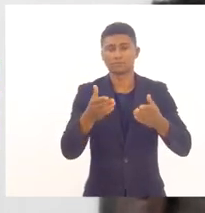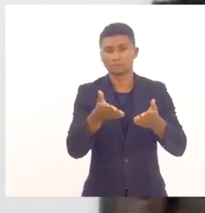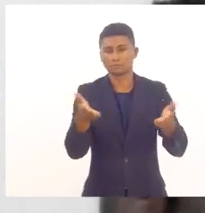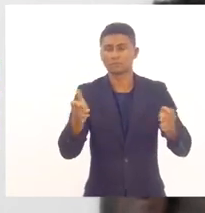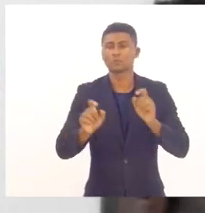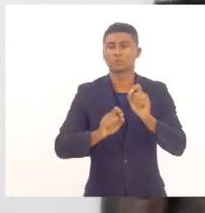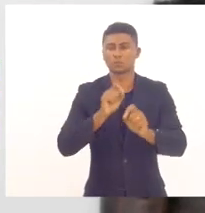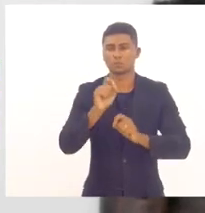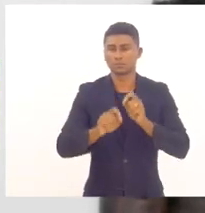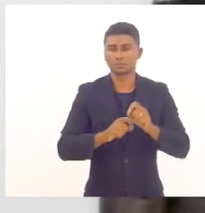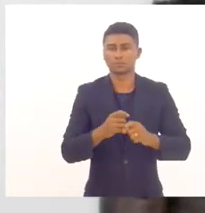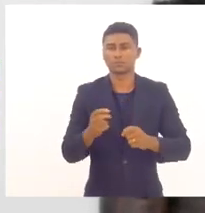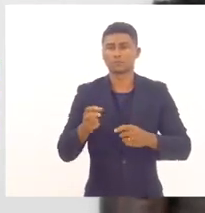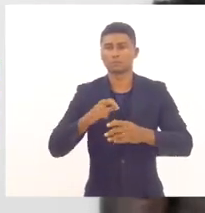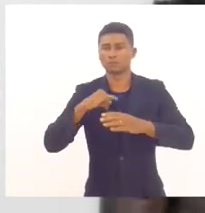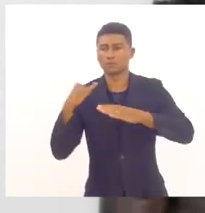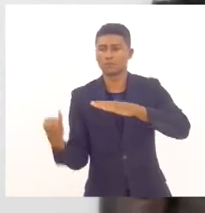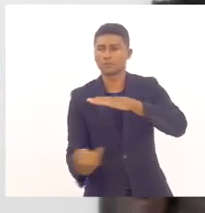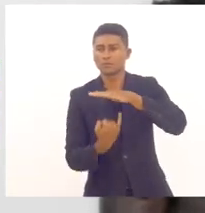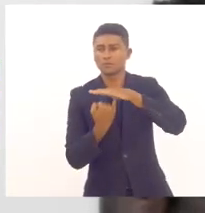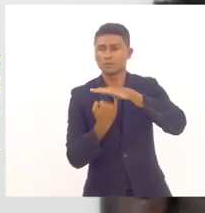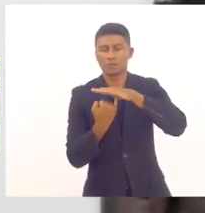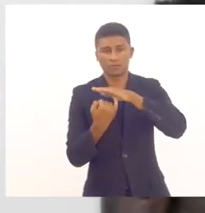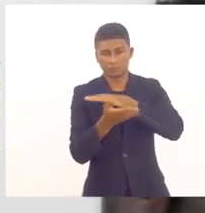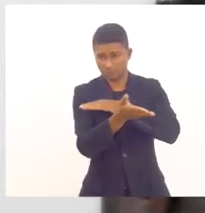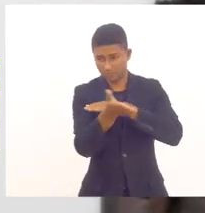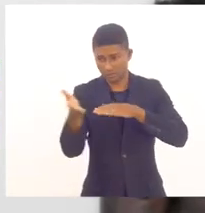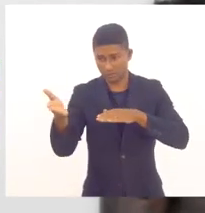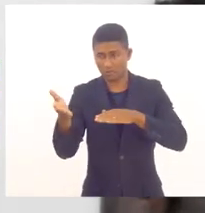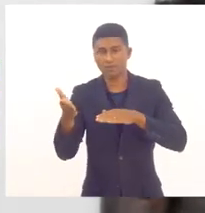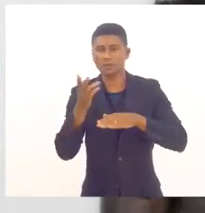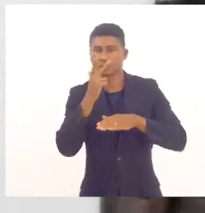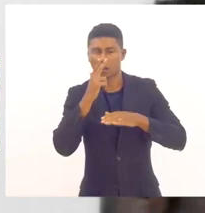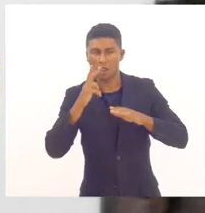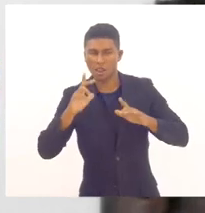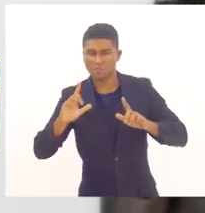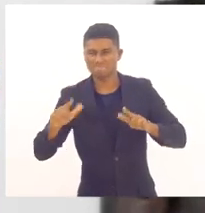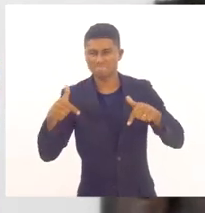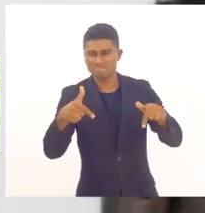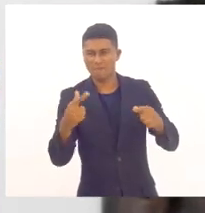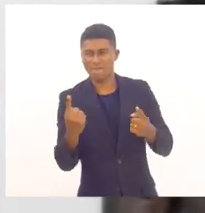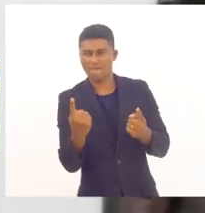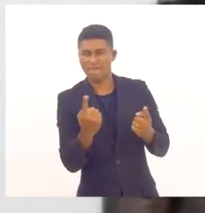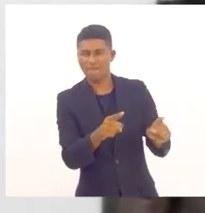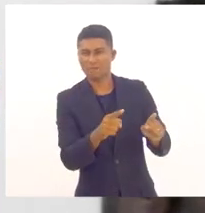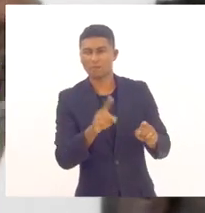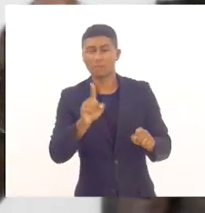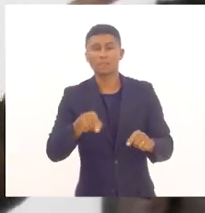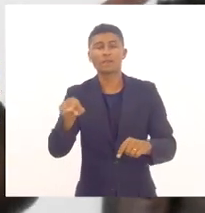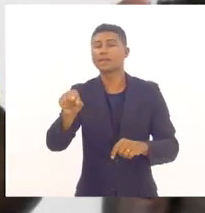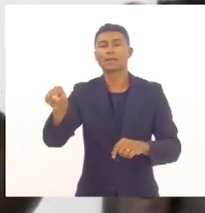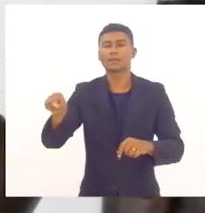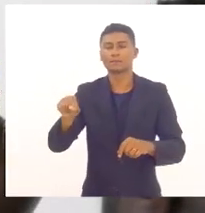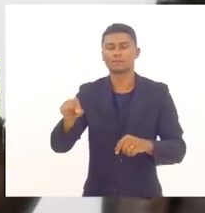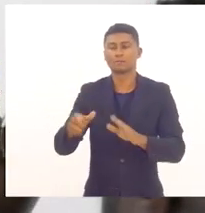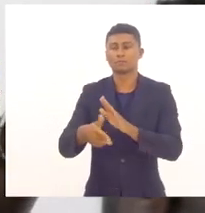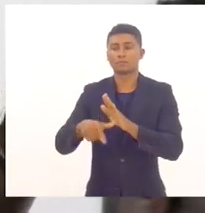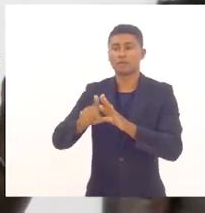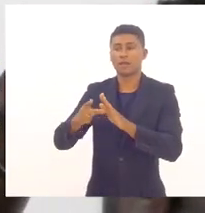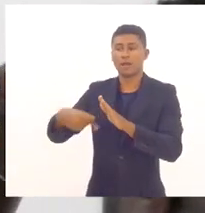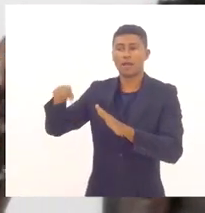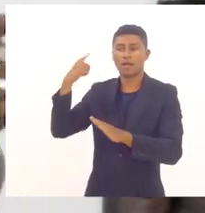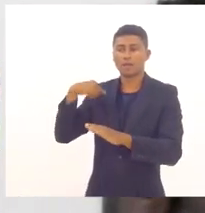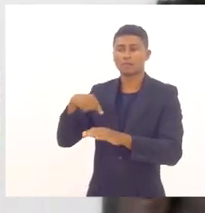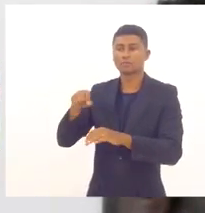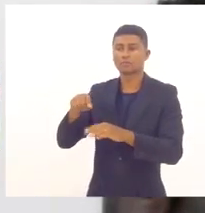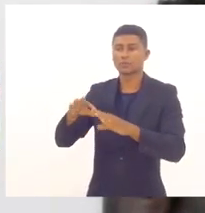Essa instituição que está provocando isso, ela é oriunda do Conselho de Mestres. Ela é